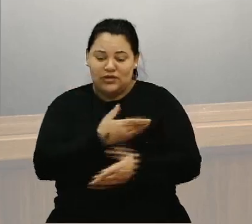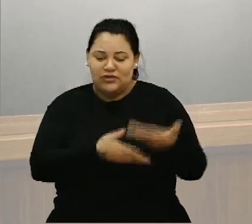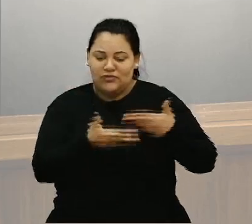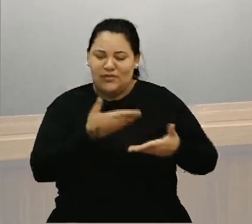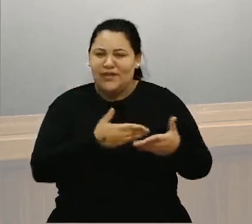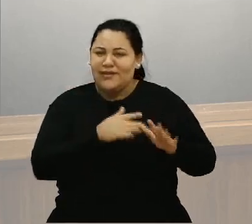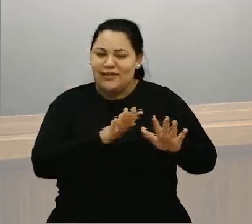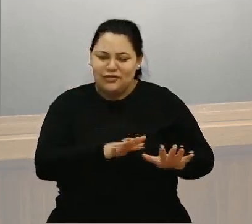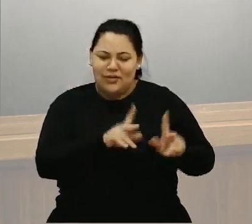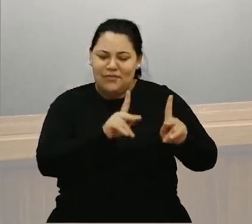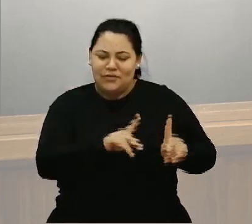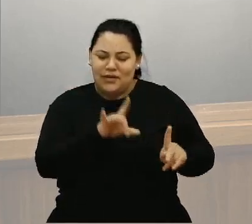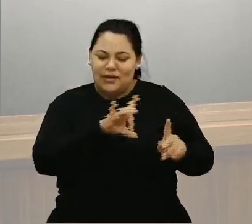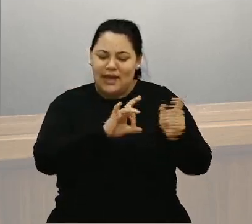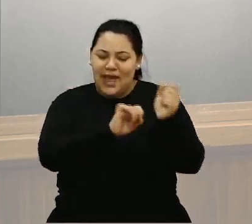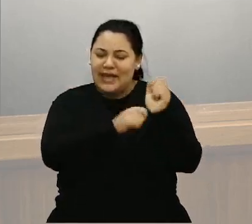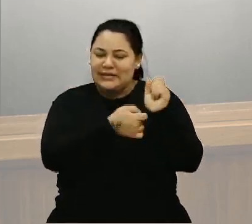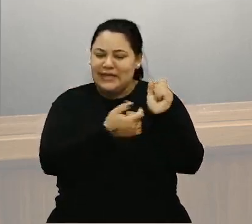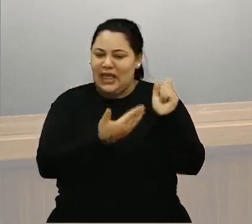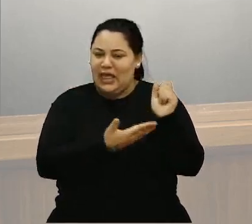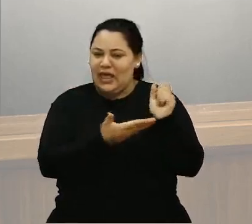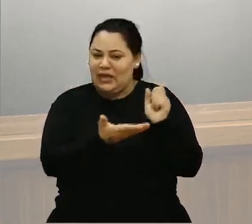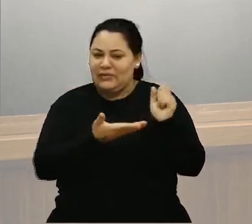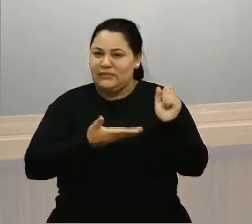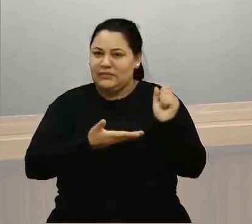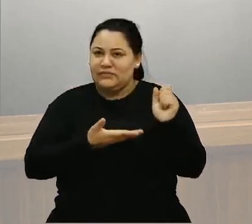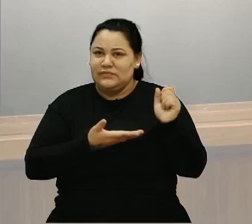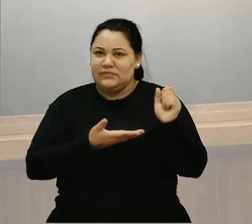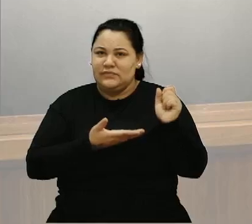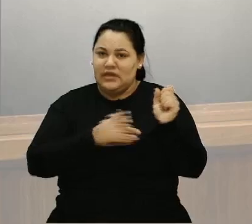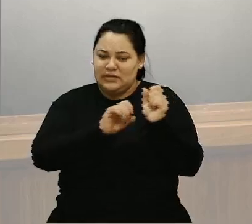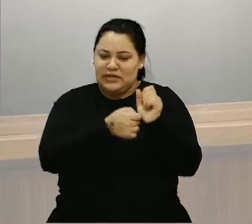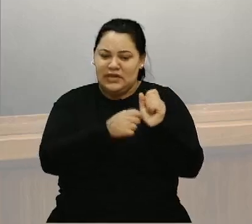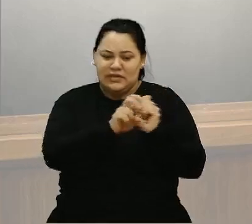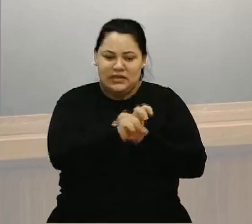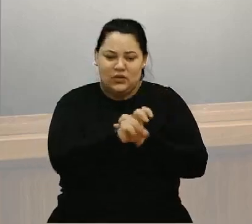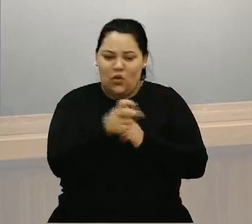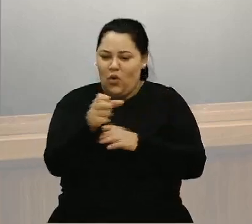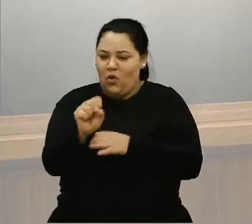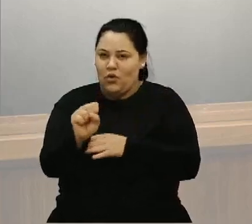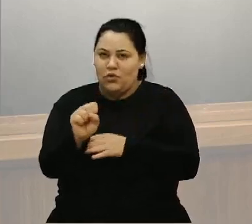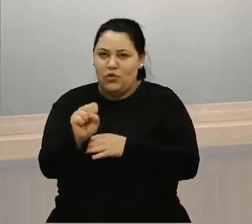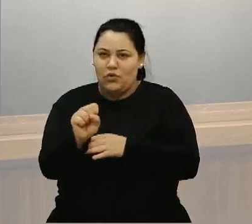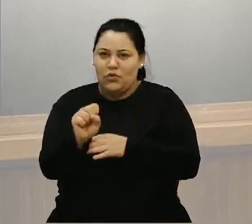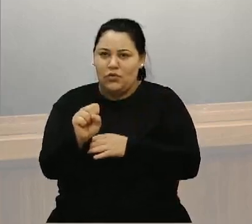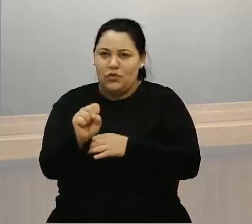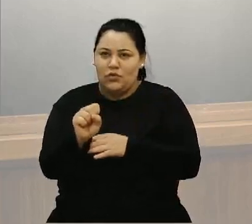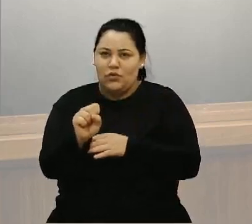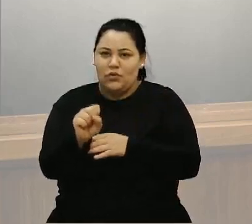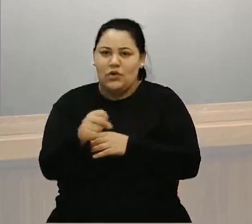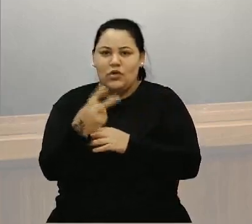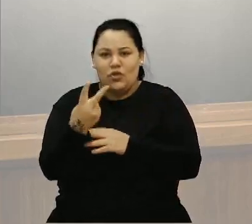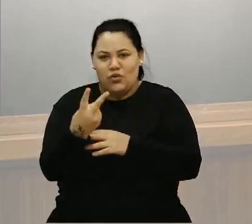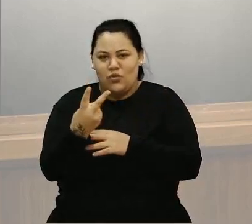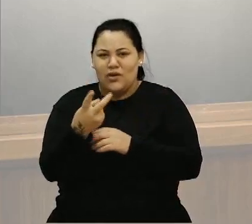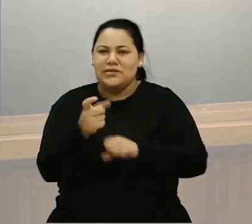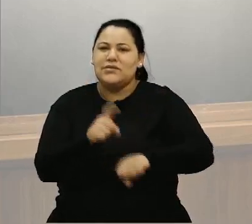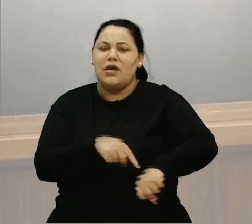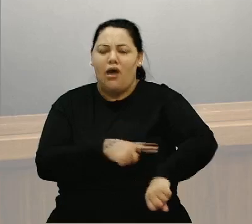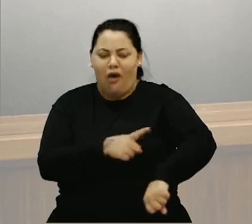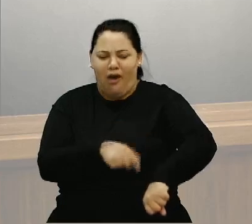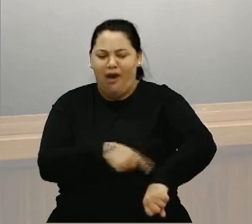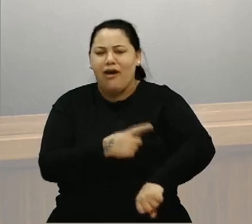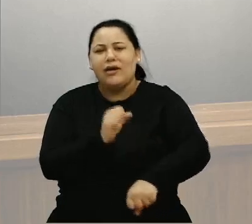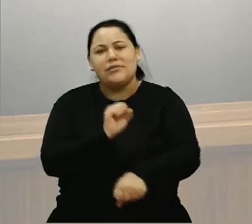têm a senha, como eu recebi agora, senha 5 e senha 8, estão há mais de 2 horas